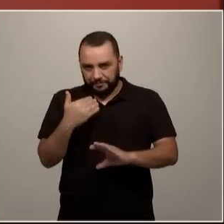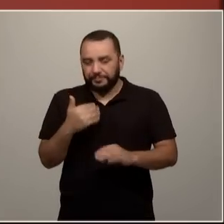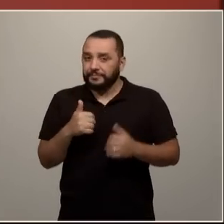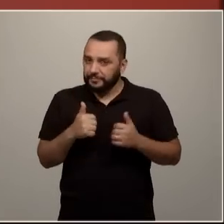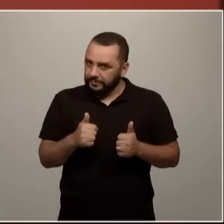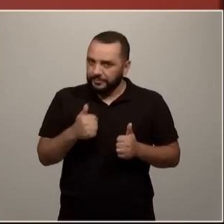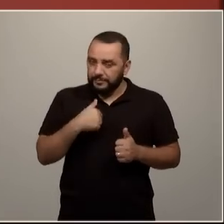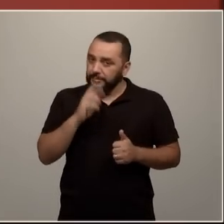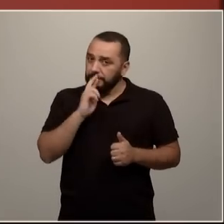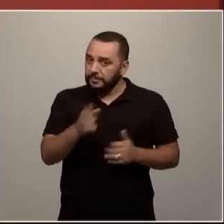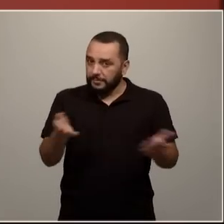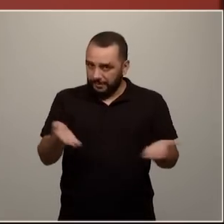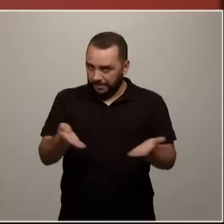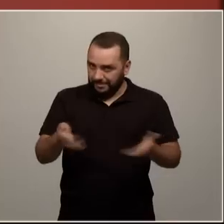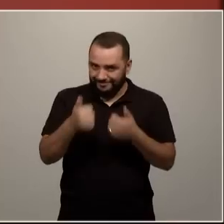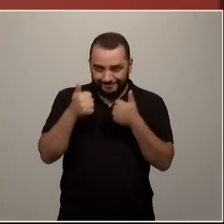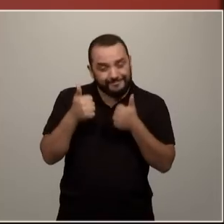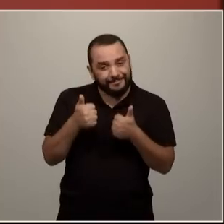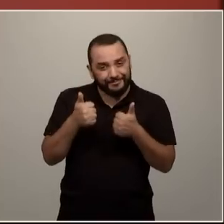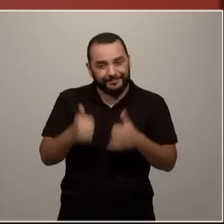de algumas delas, tá ok?